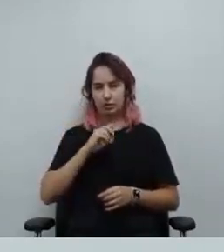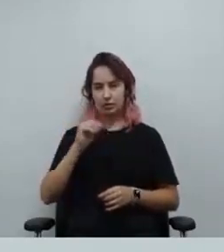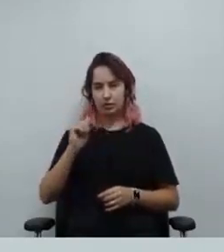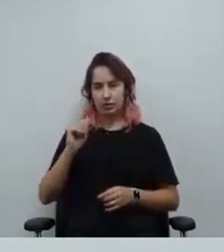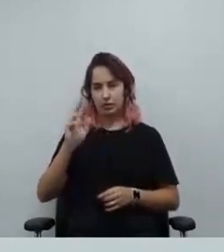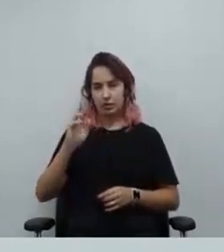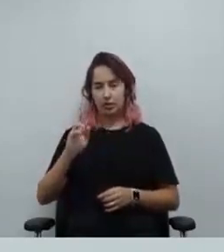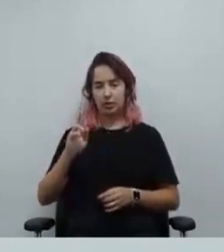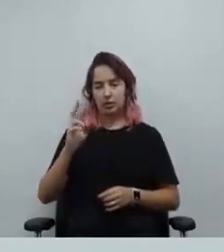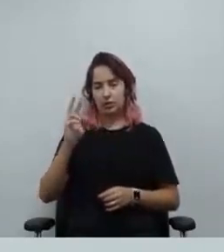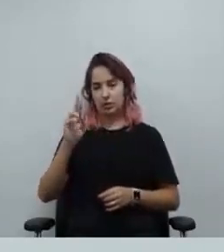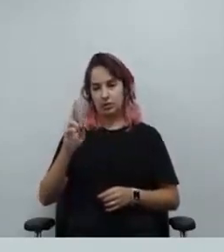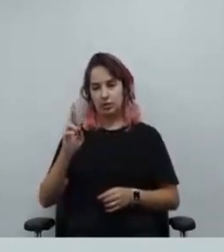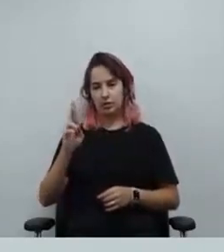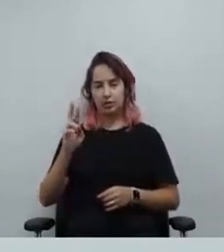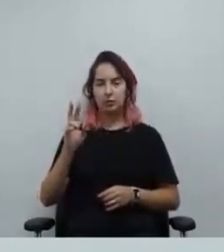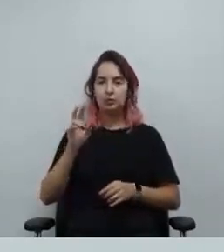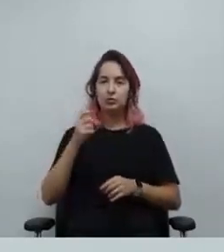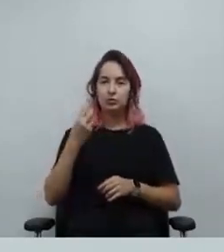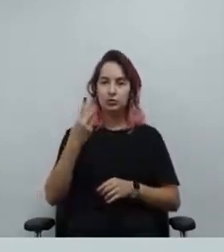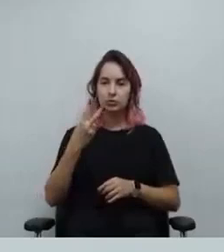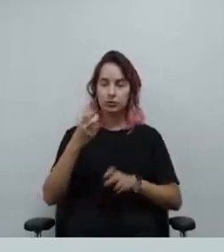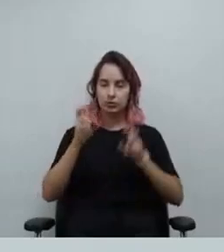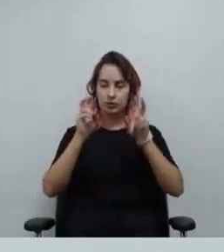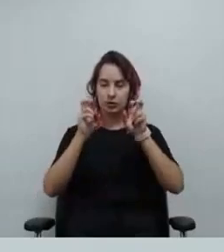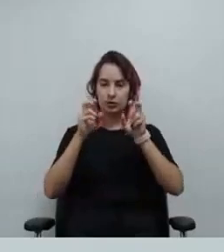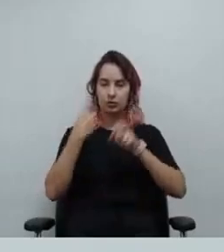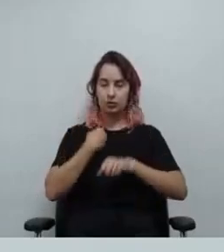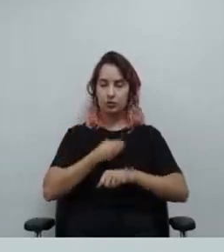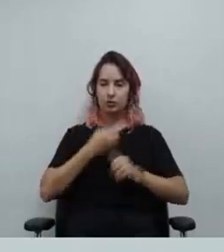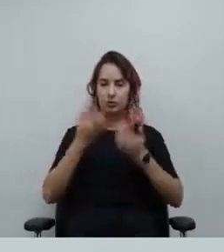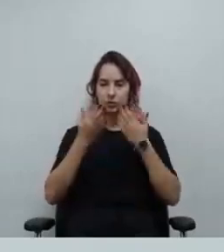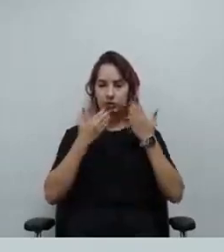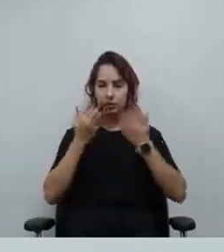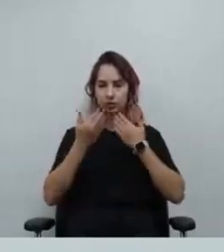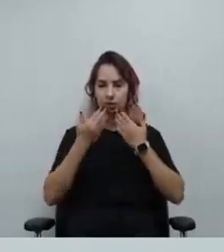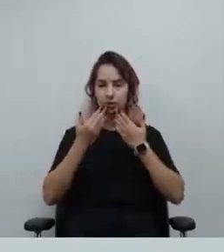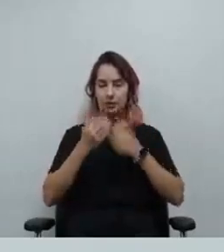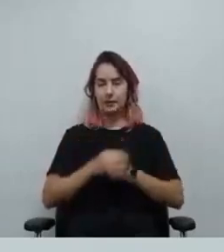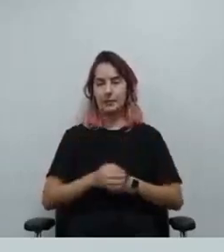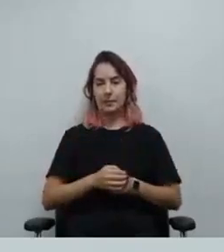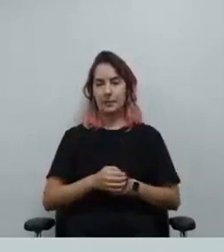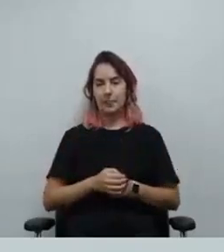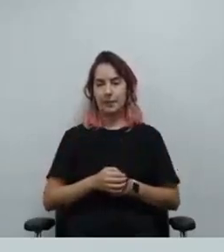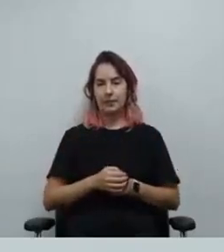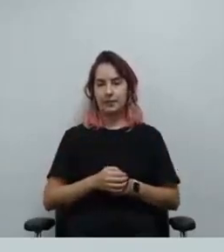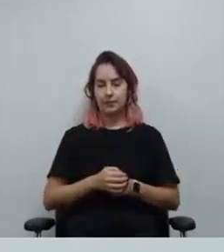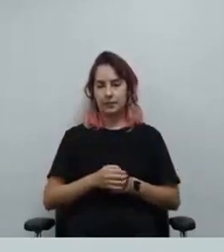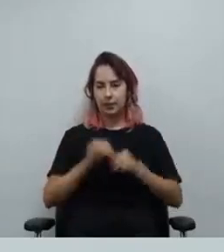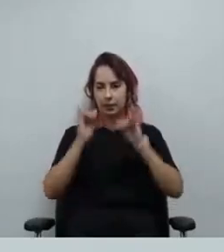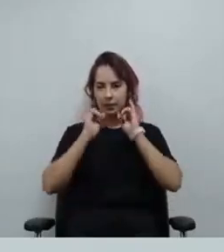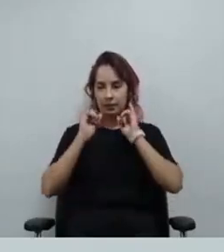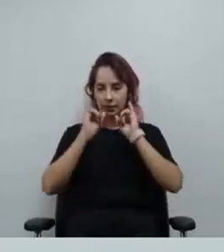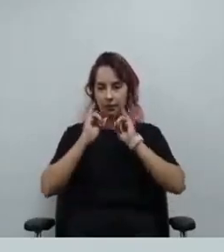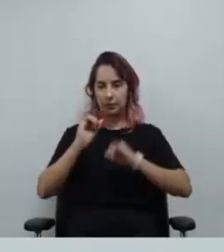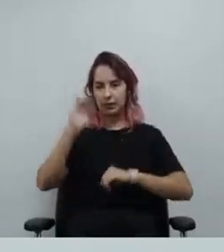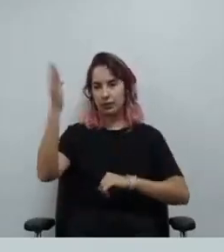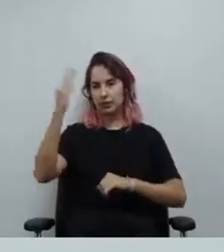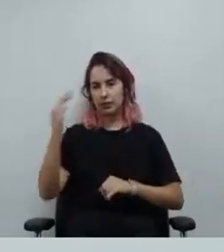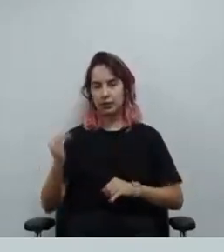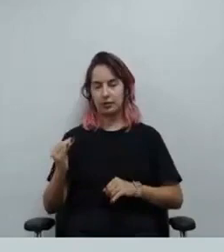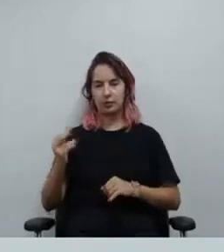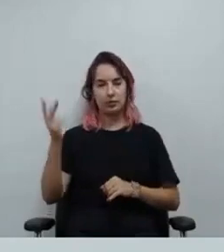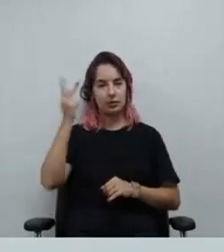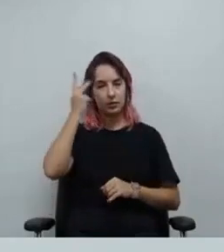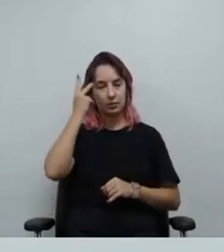temas que nós temos debatido são a campanha nacional, o lançamento da campanha nacional, que será em São Paulo, no